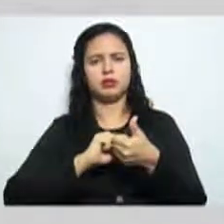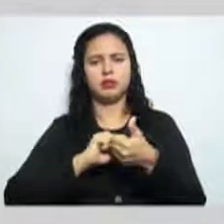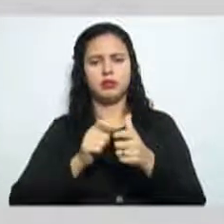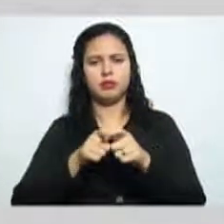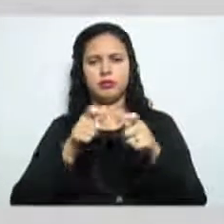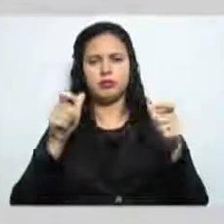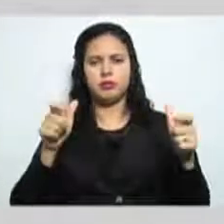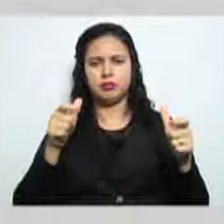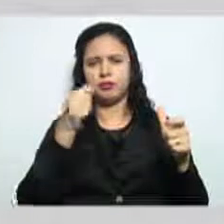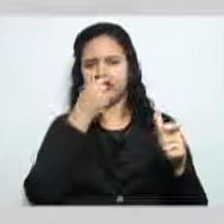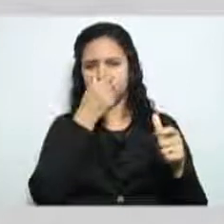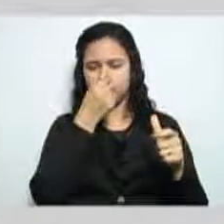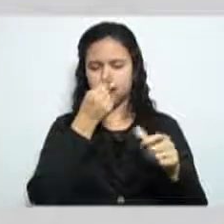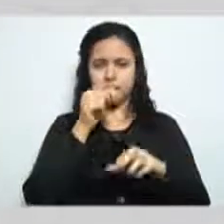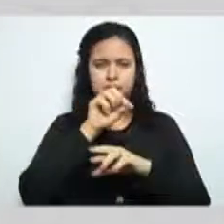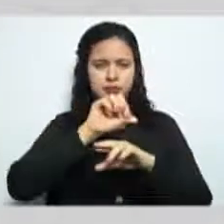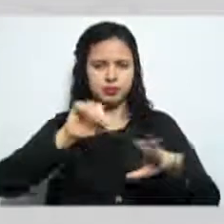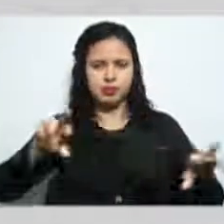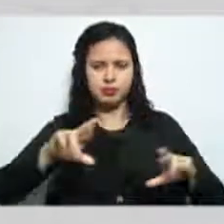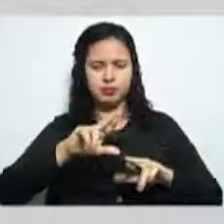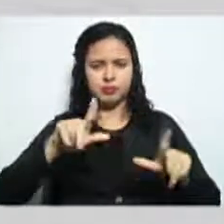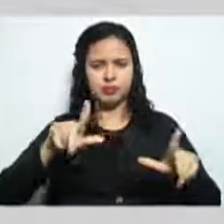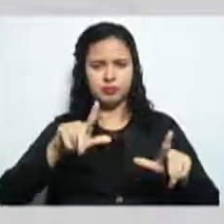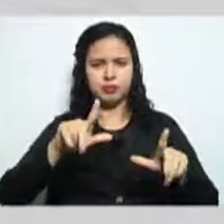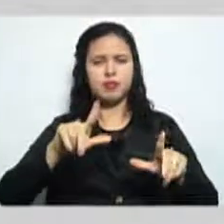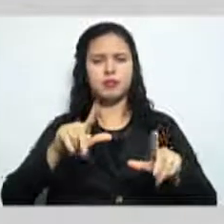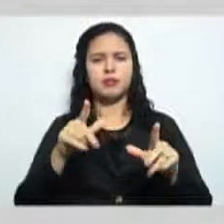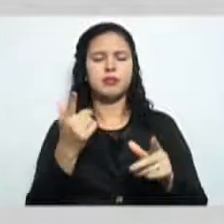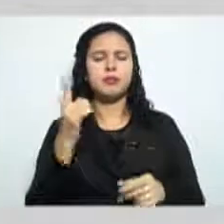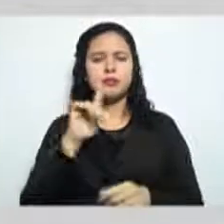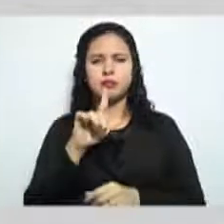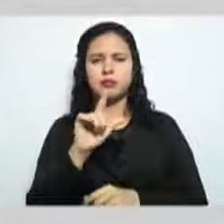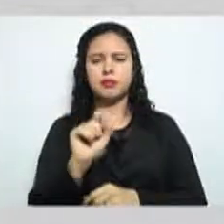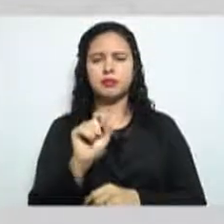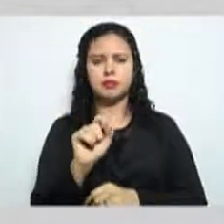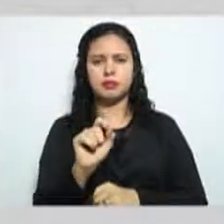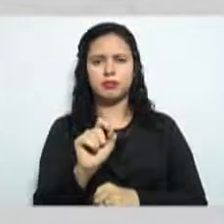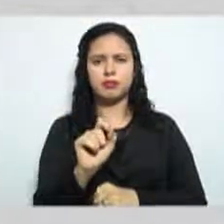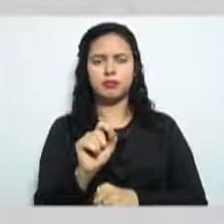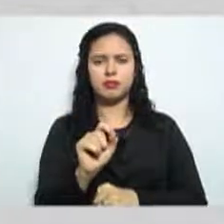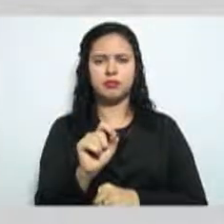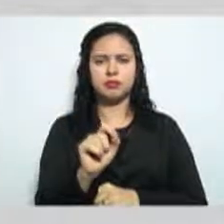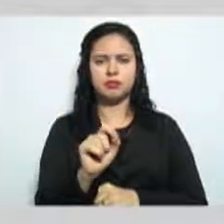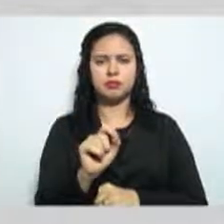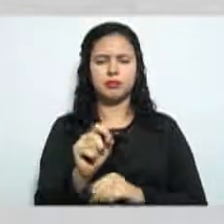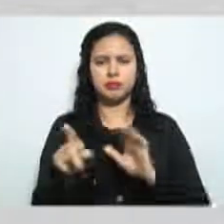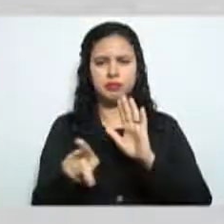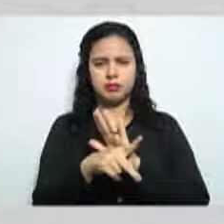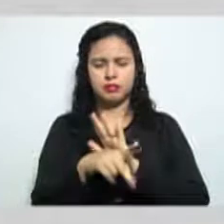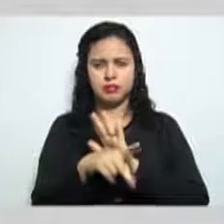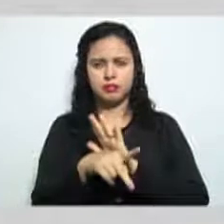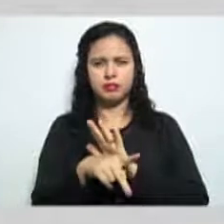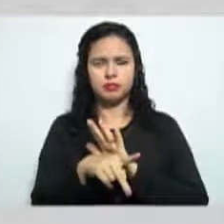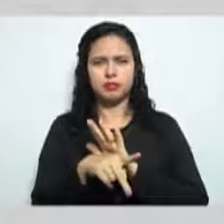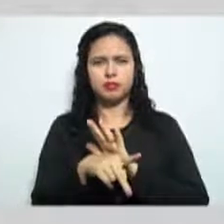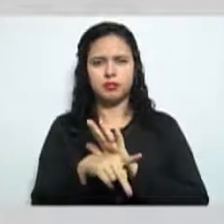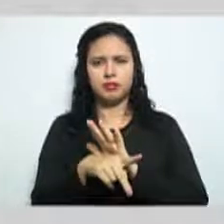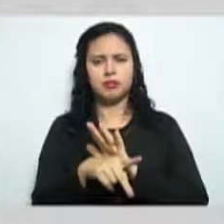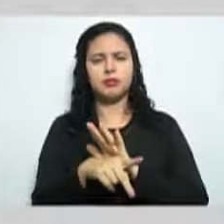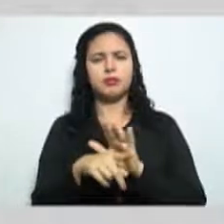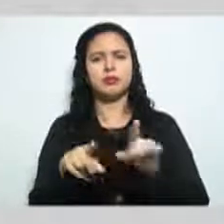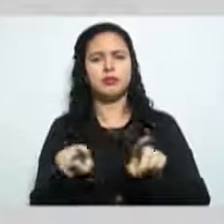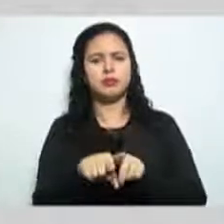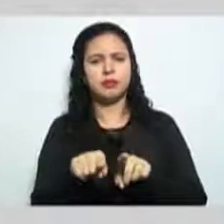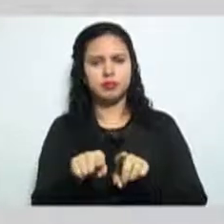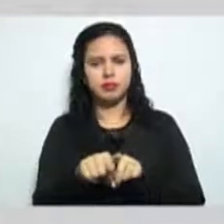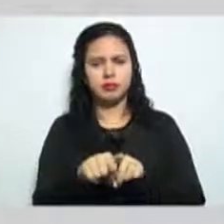maior, diferenciado, que vai identificar a minha marca como produtor, como um produto de referência. Flexibilidade no sentido